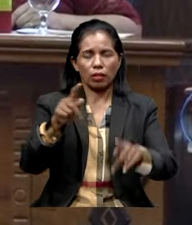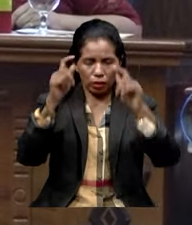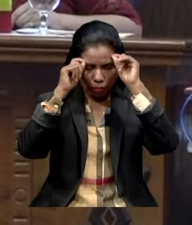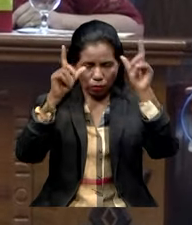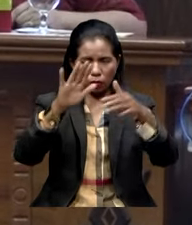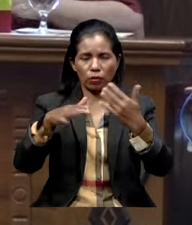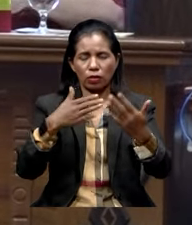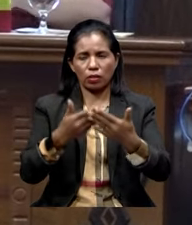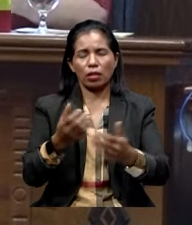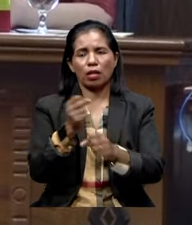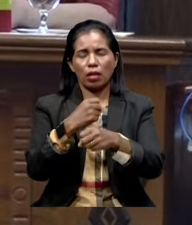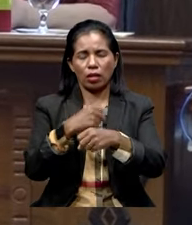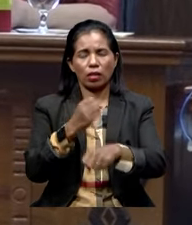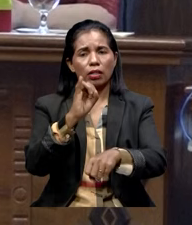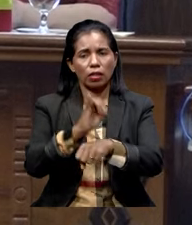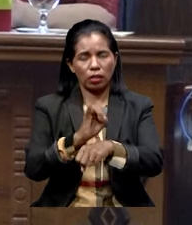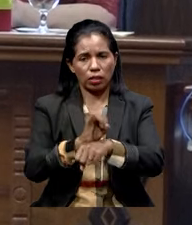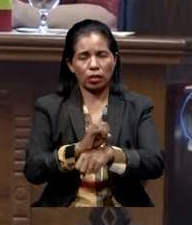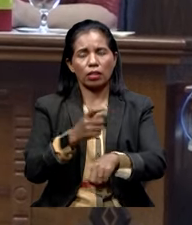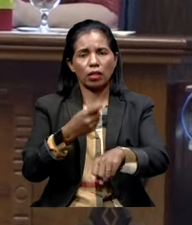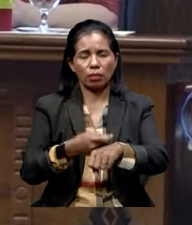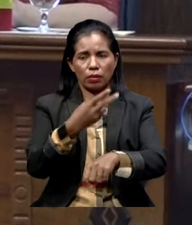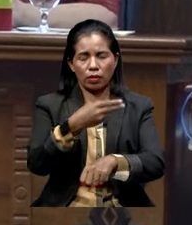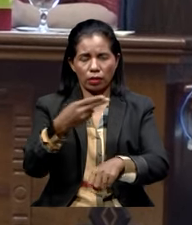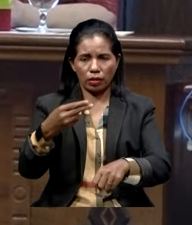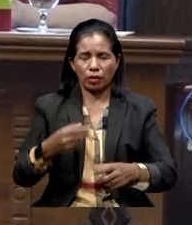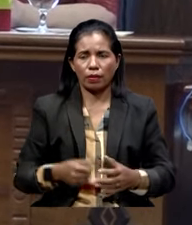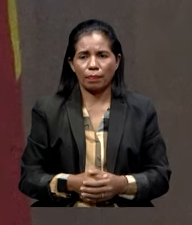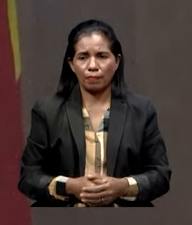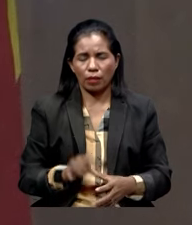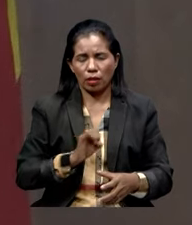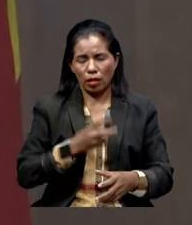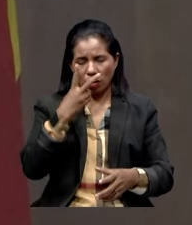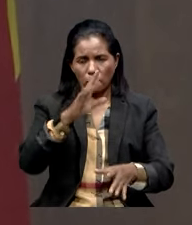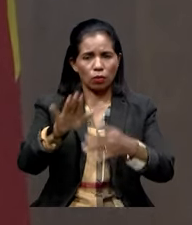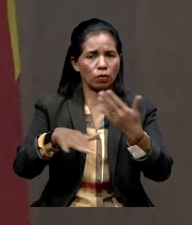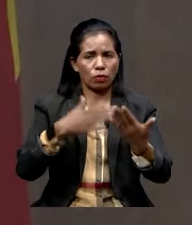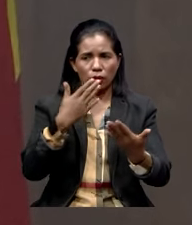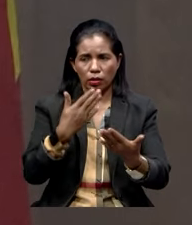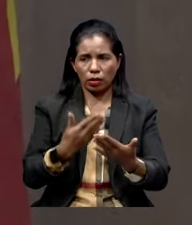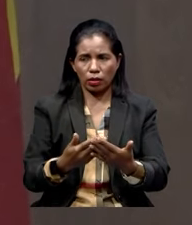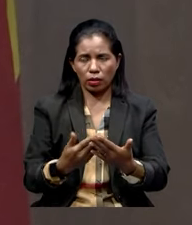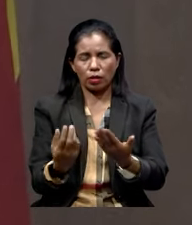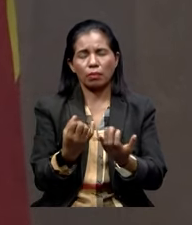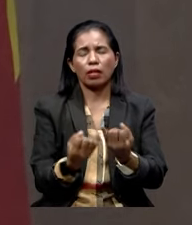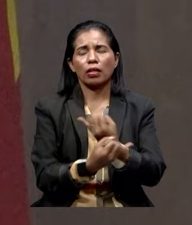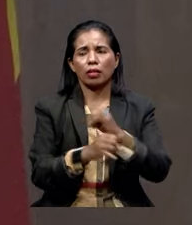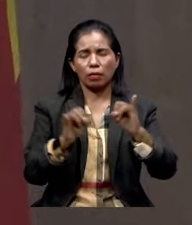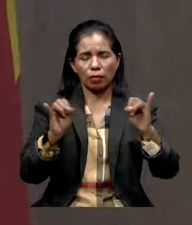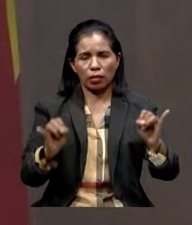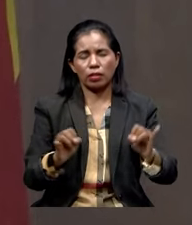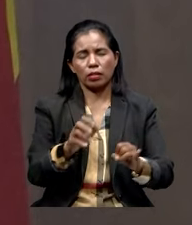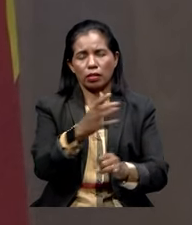Sirahalau na igreja e a tempo ocupação na Indonésia. Cujas pessoas arriscaram tudo para ver a independência